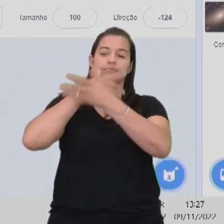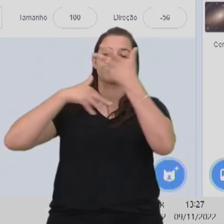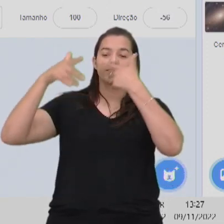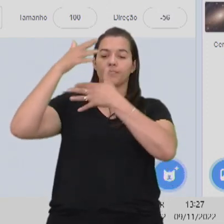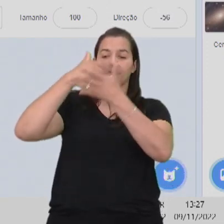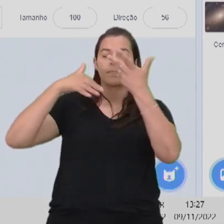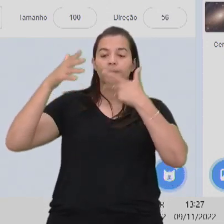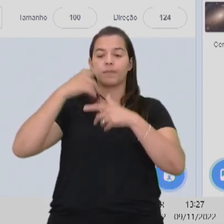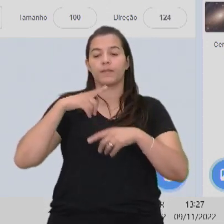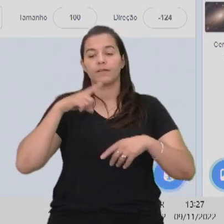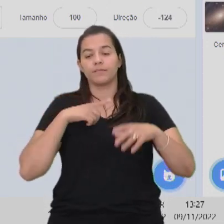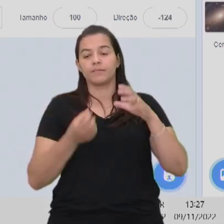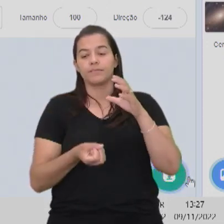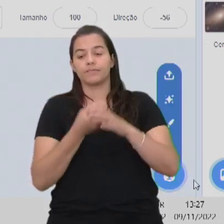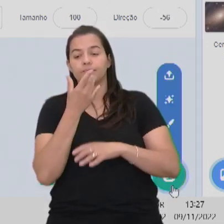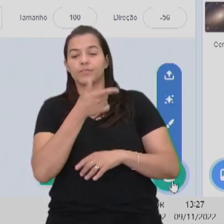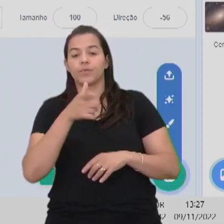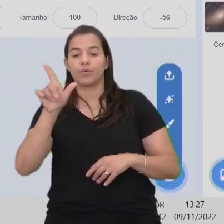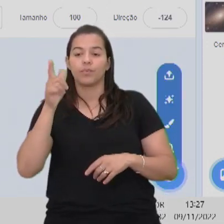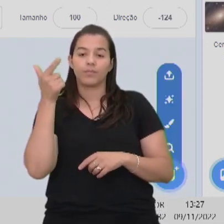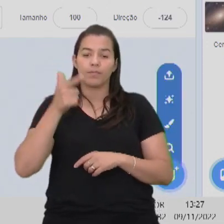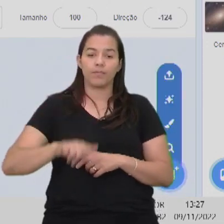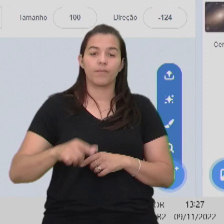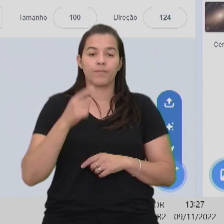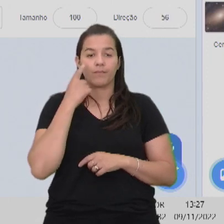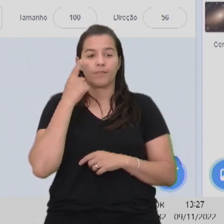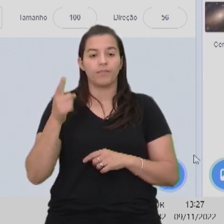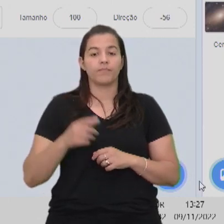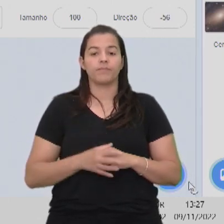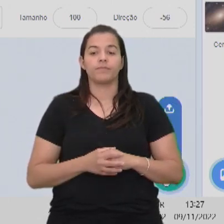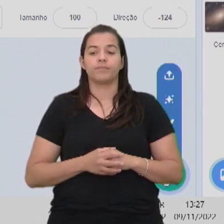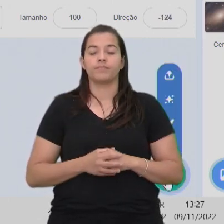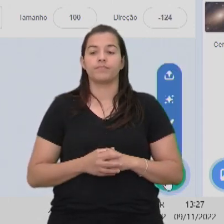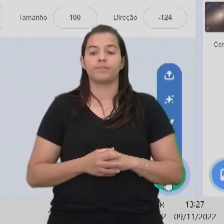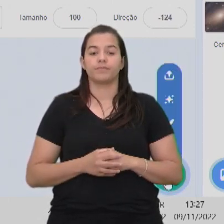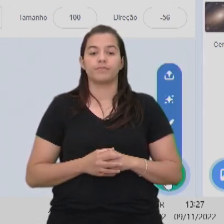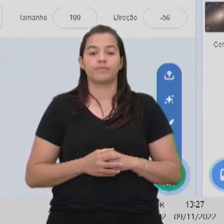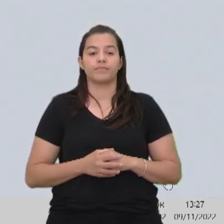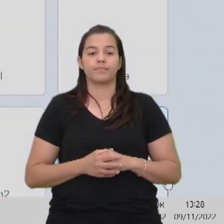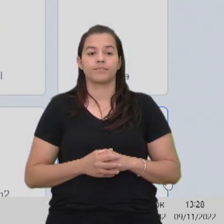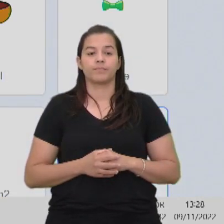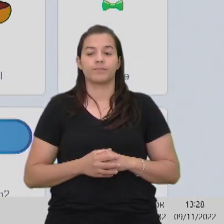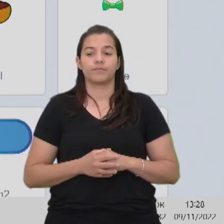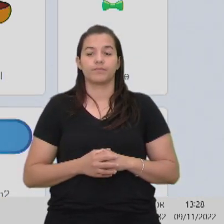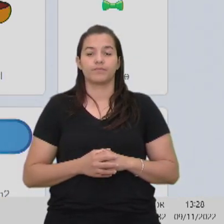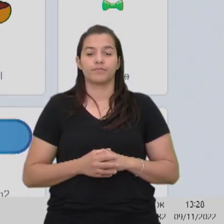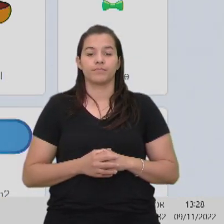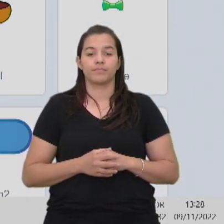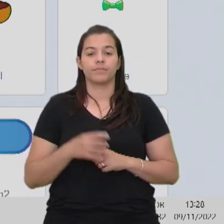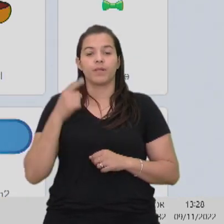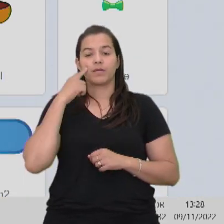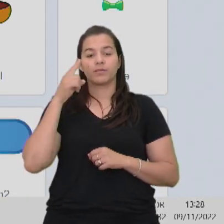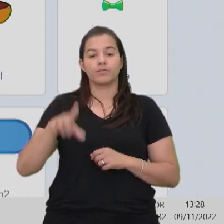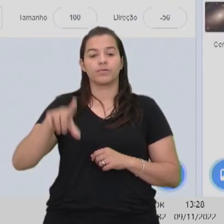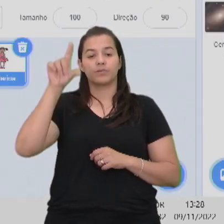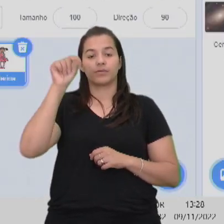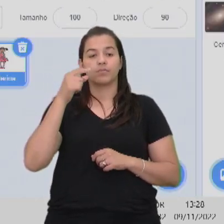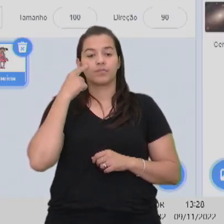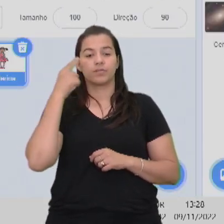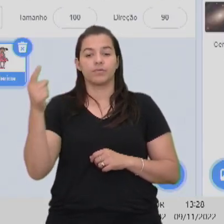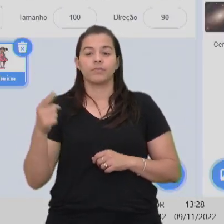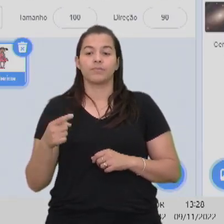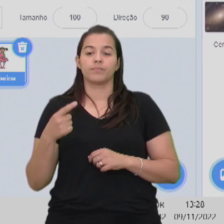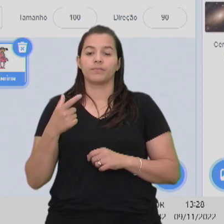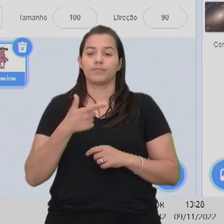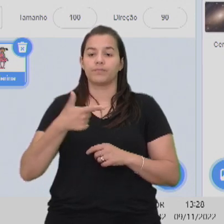Agora eu posso criar um outro personagem. Professora, vamos criar mais um? Não sei se dá tempo. Vamos lá. Clica lá no personagem, de ator, escolhe um. Vou escolher essa bailarina que muda